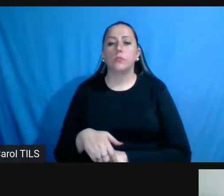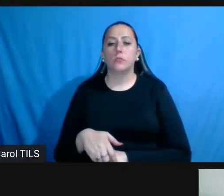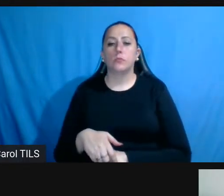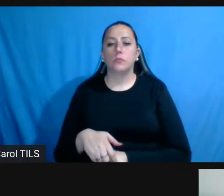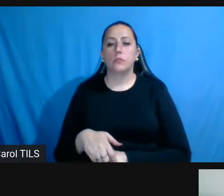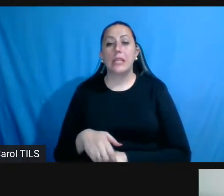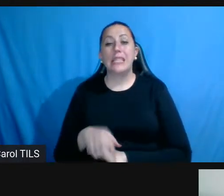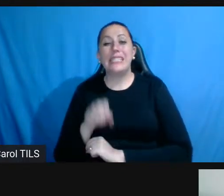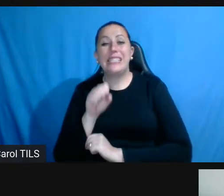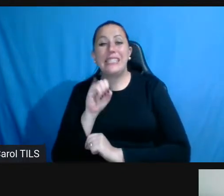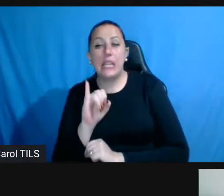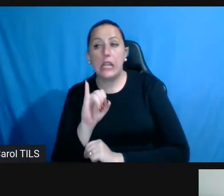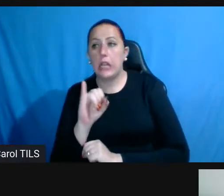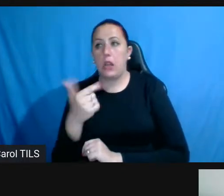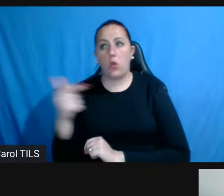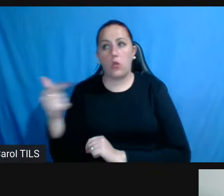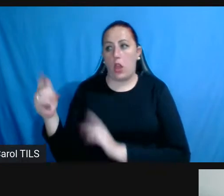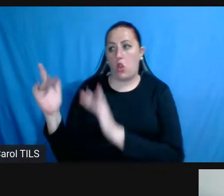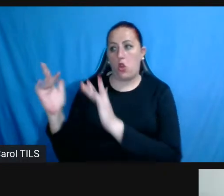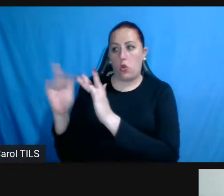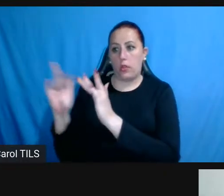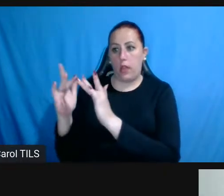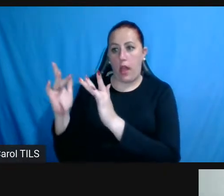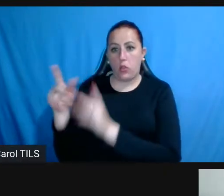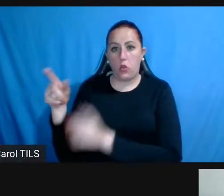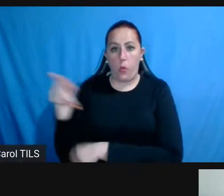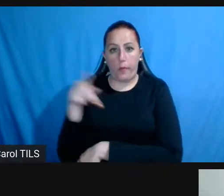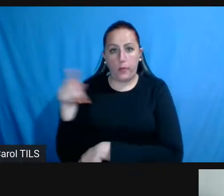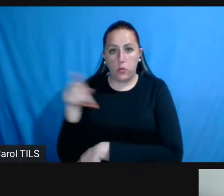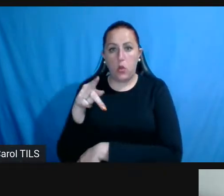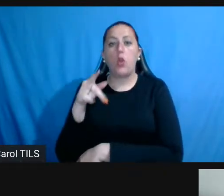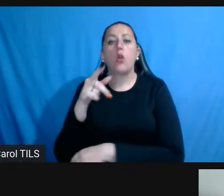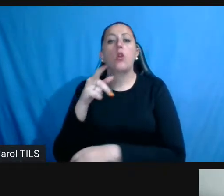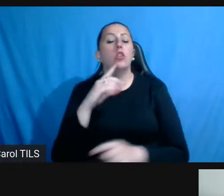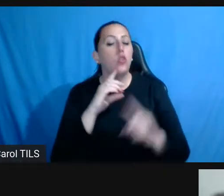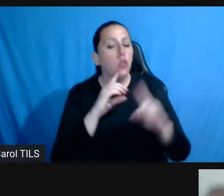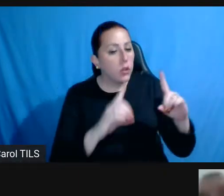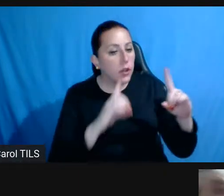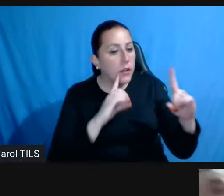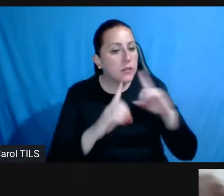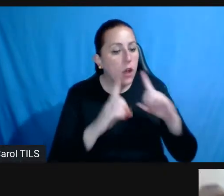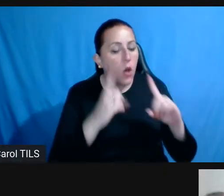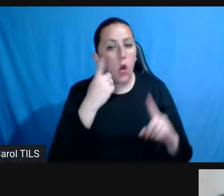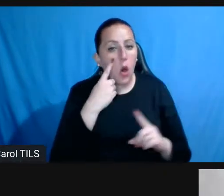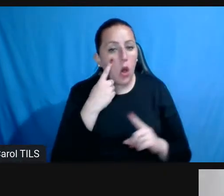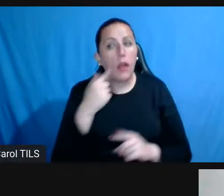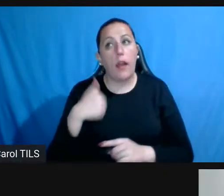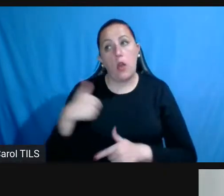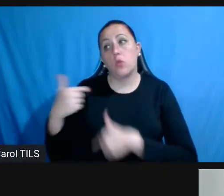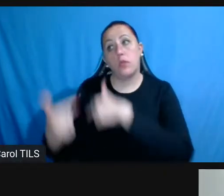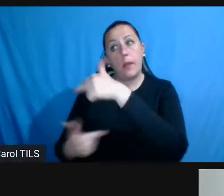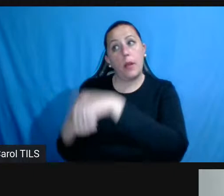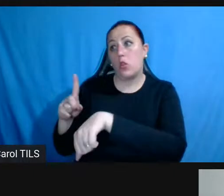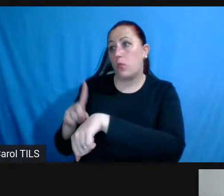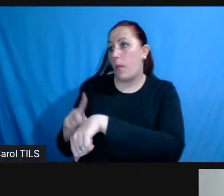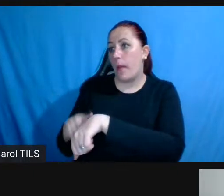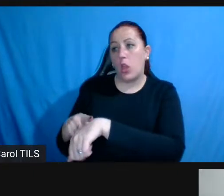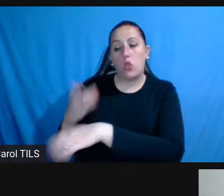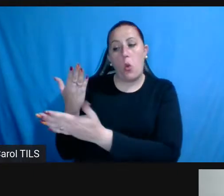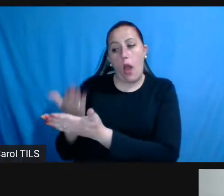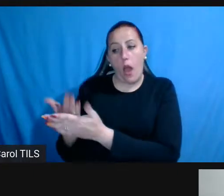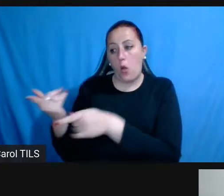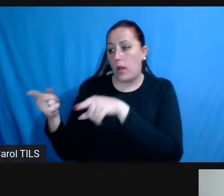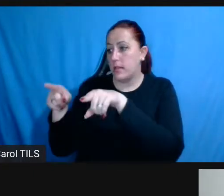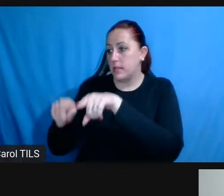caso não conseguir o contato do professor, com a coordenação que ela faz o contato com o professor. Olha, estou trabalhando nesse horário, não conseguirei